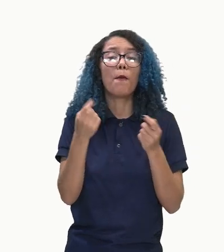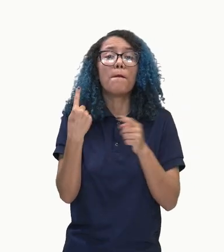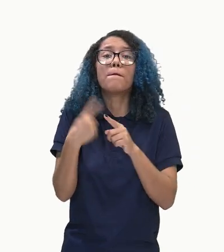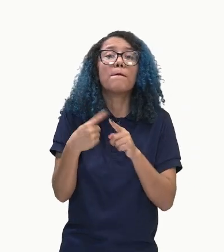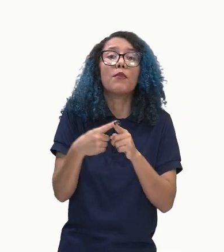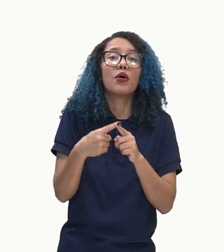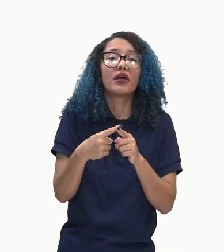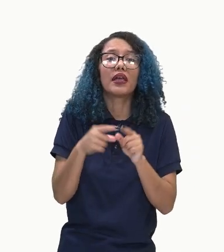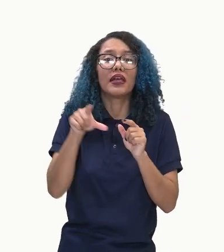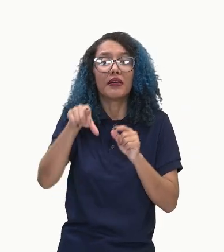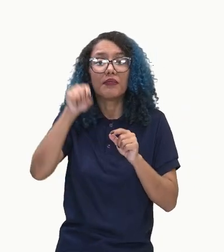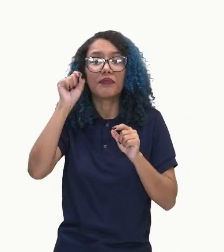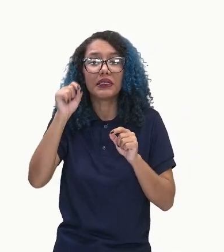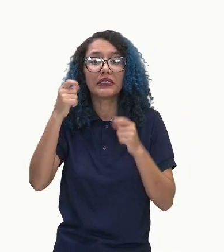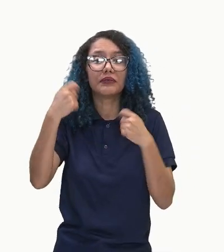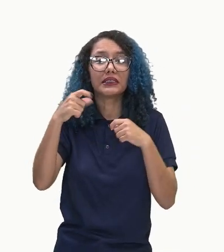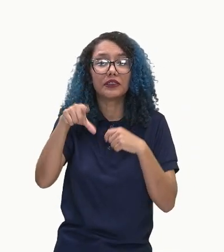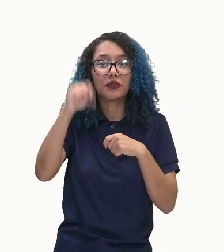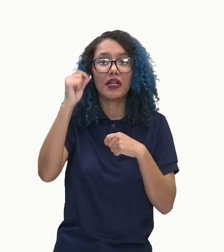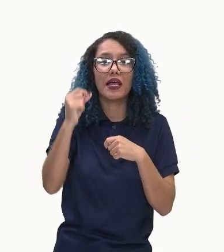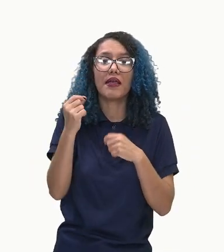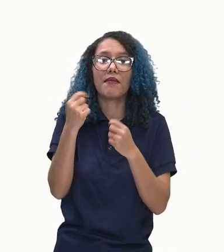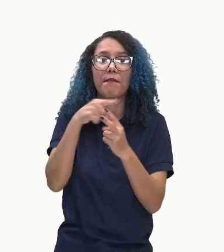questão disse use π igual a 3.